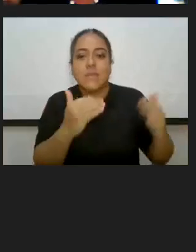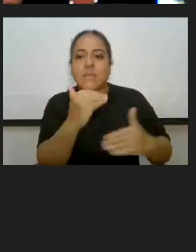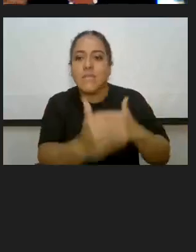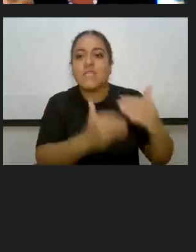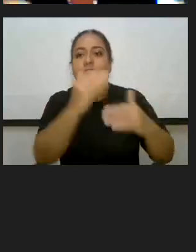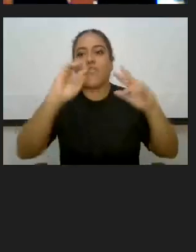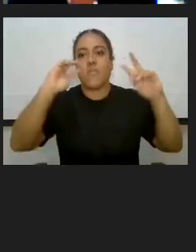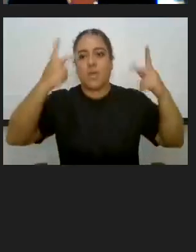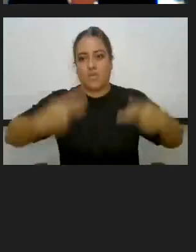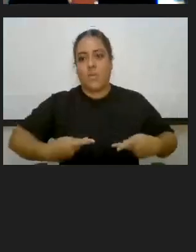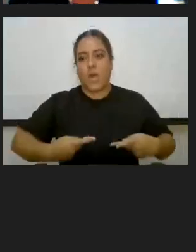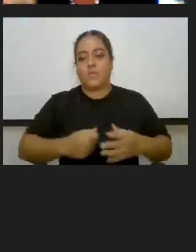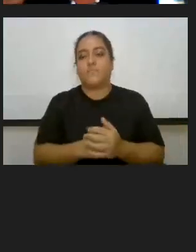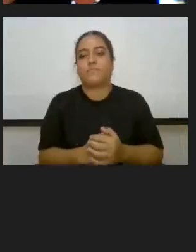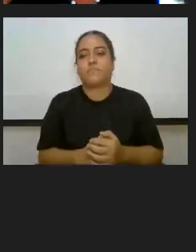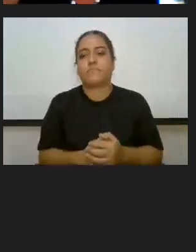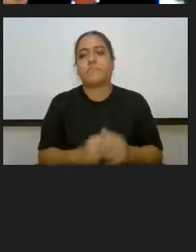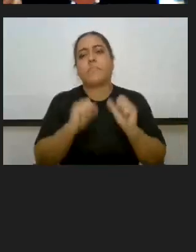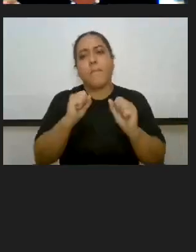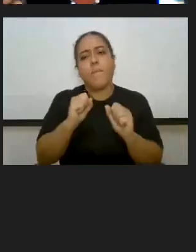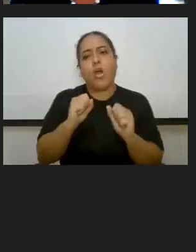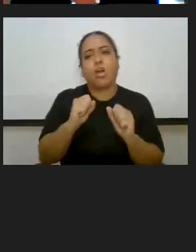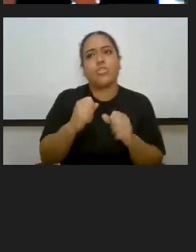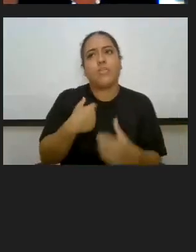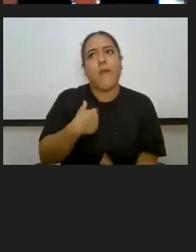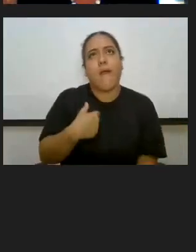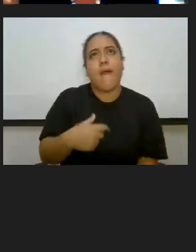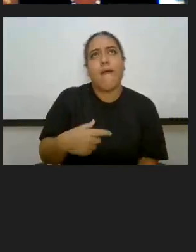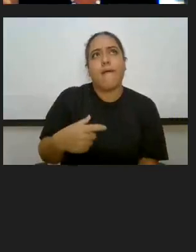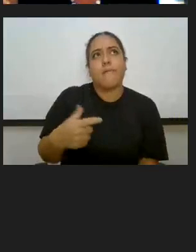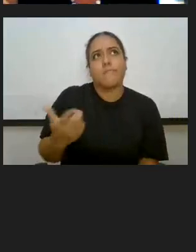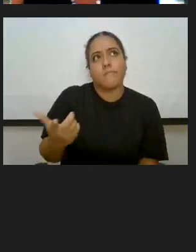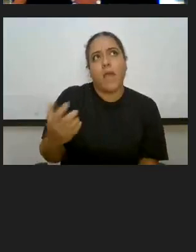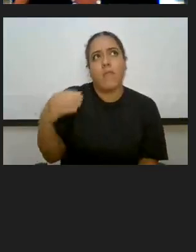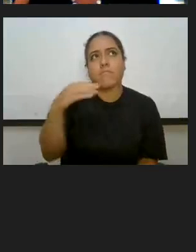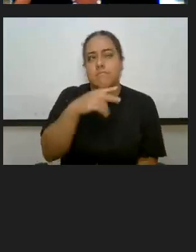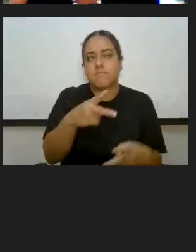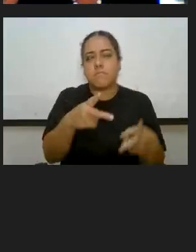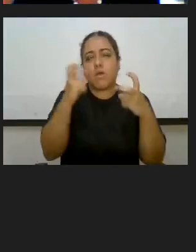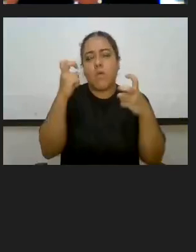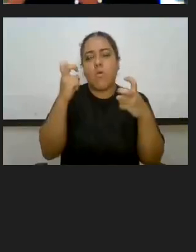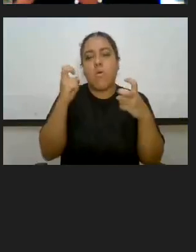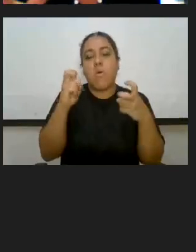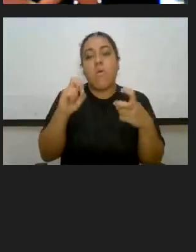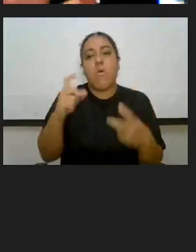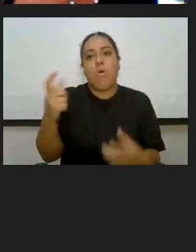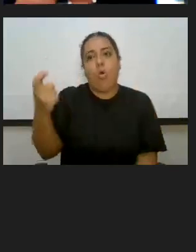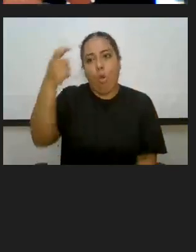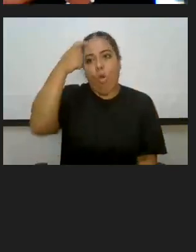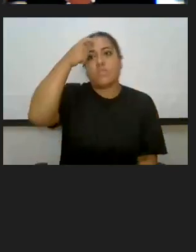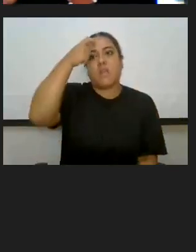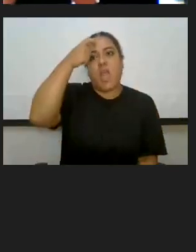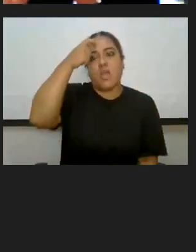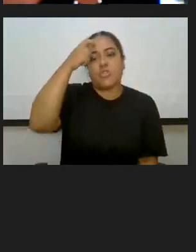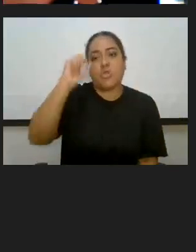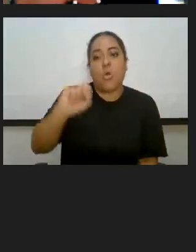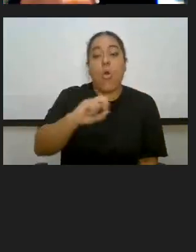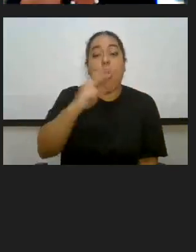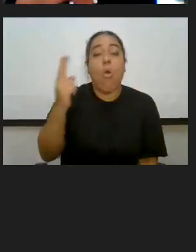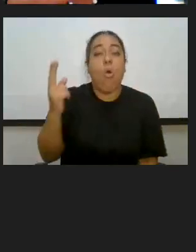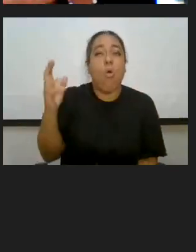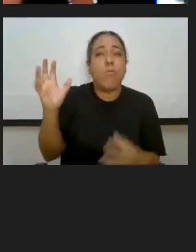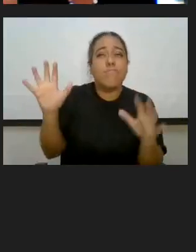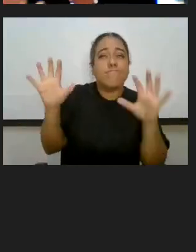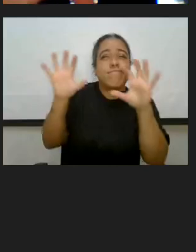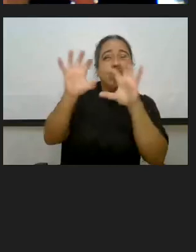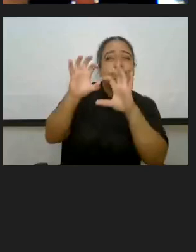ser consciente, como ela pode ser uma concepção que ela está de forma nebulosa, que ela